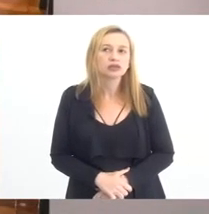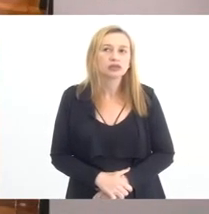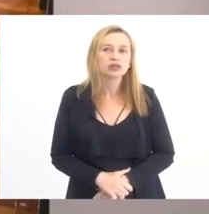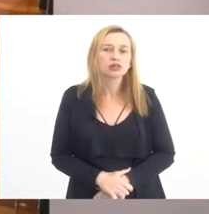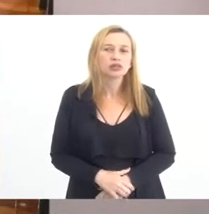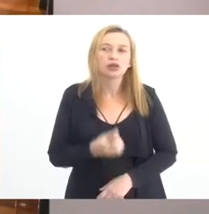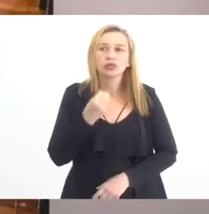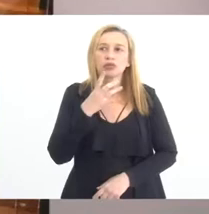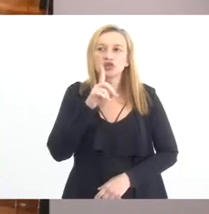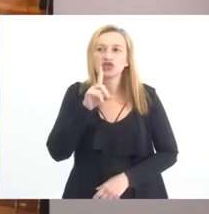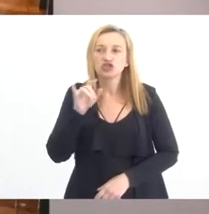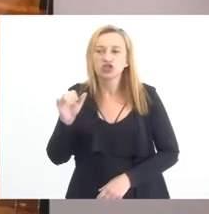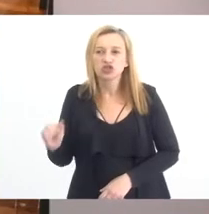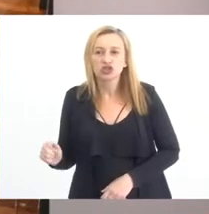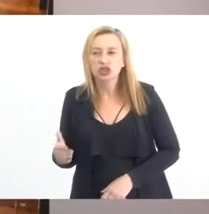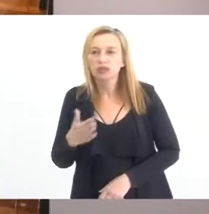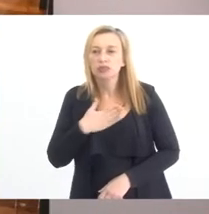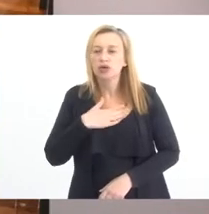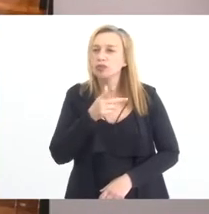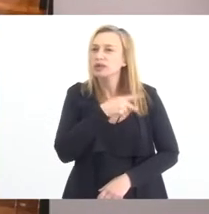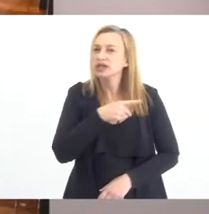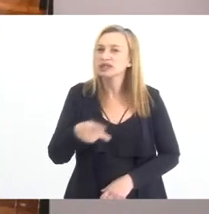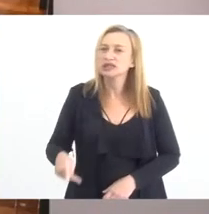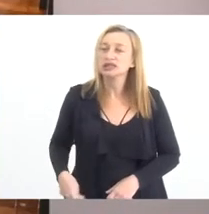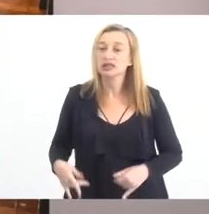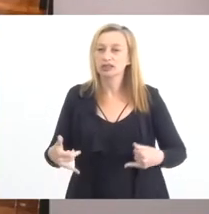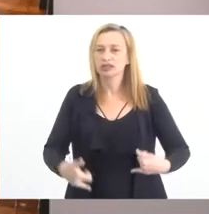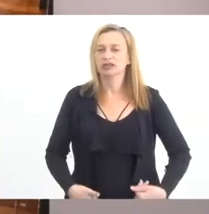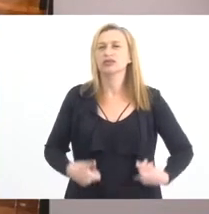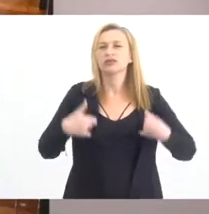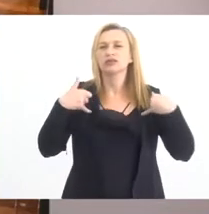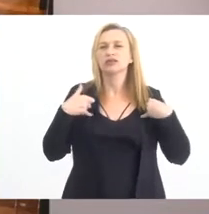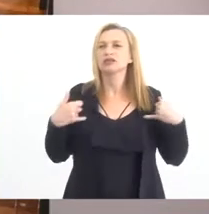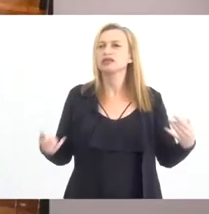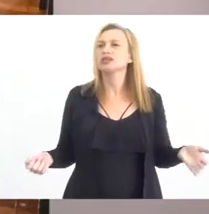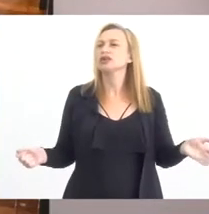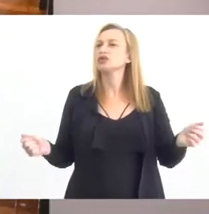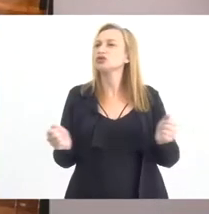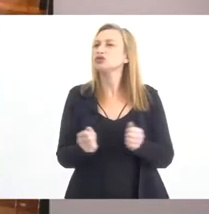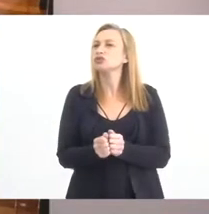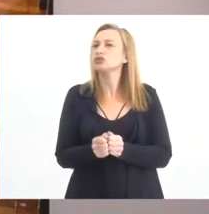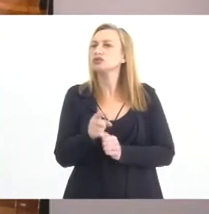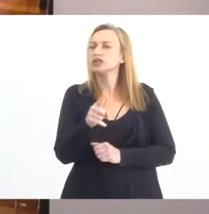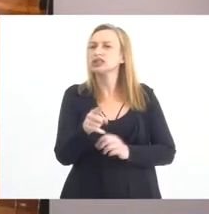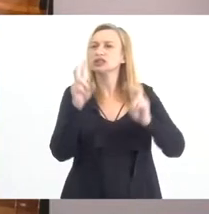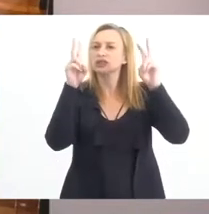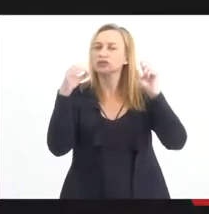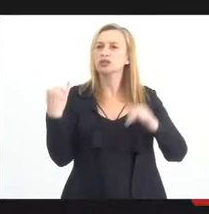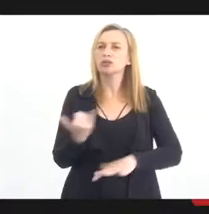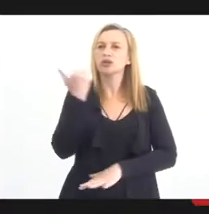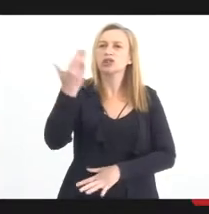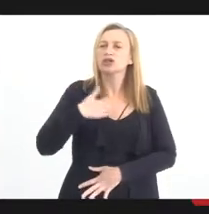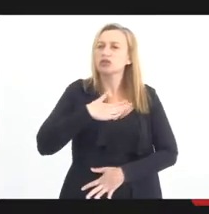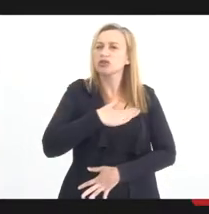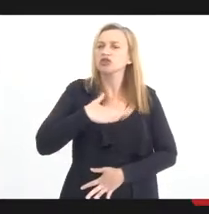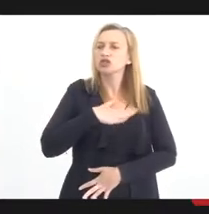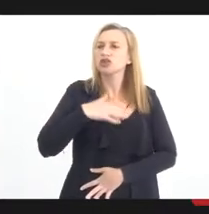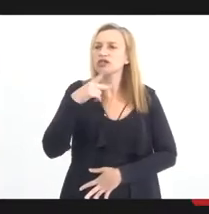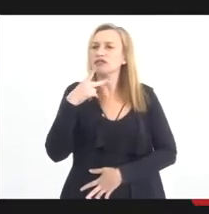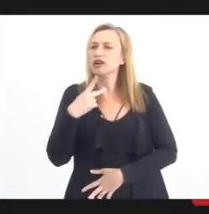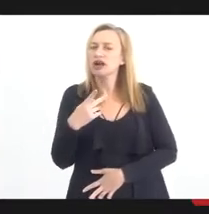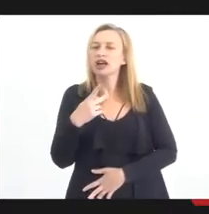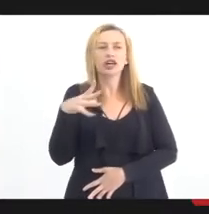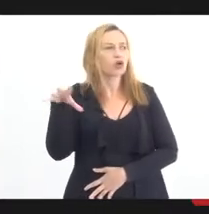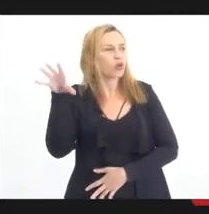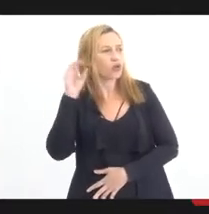Bom dia, presidente. É uma honra participar desse assunto tão importante. E eu gostaria de começar dizendo que